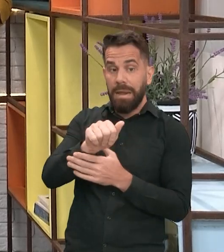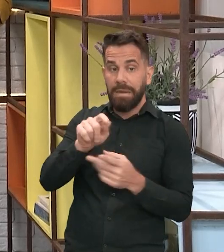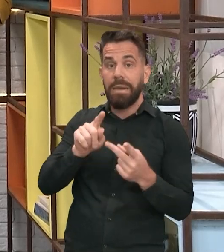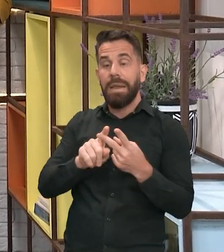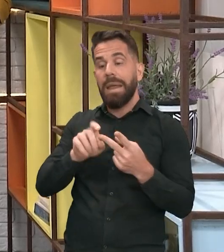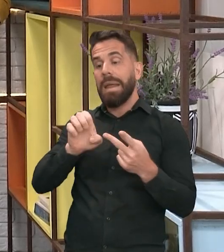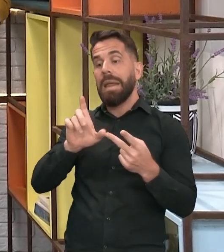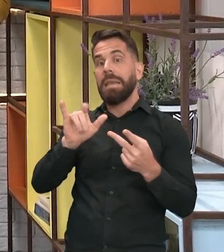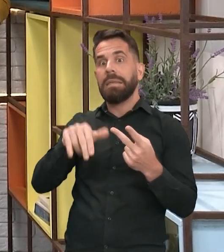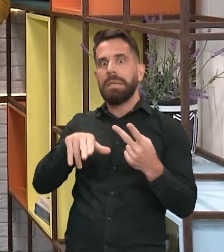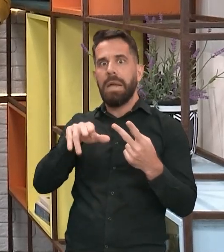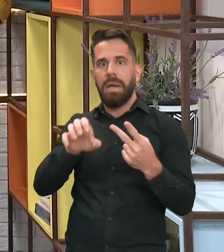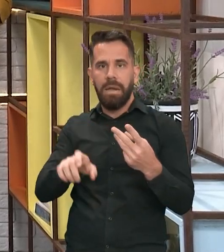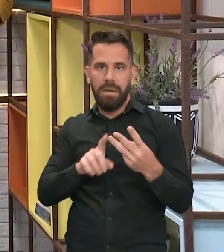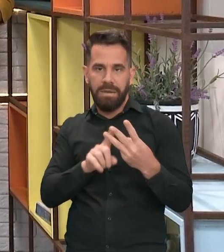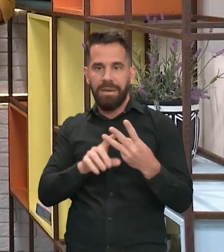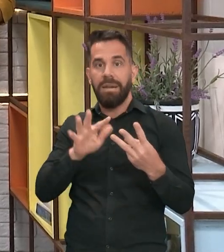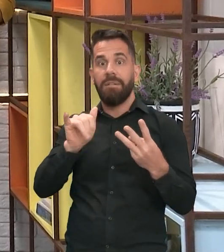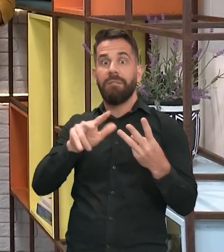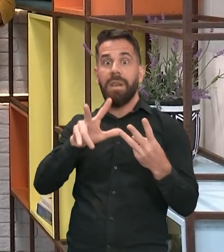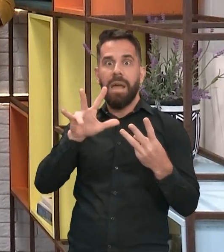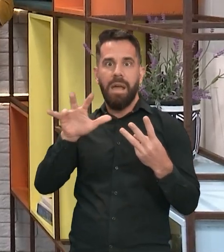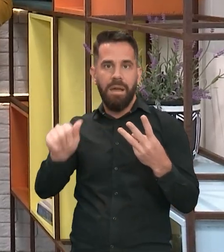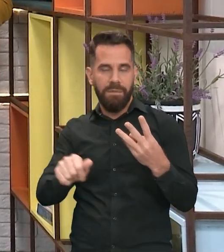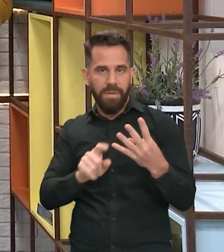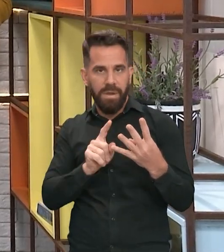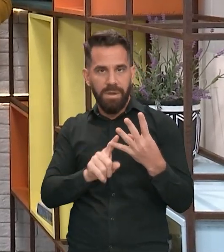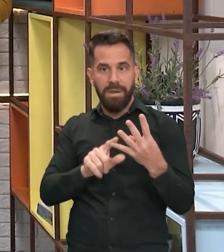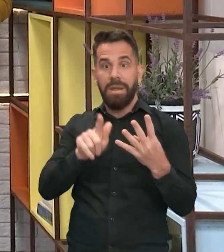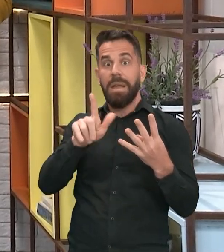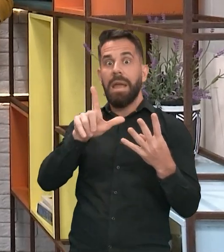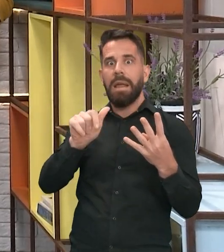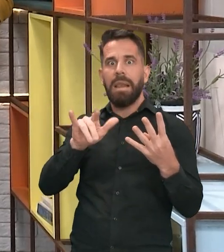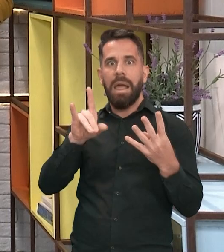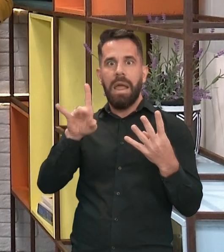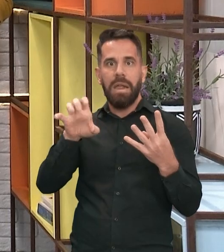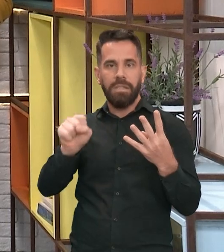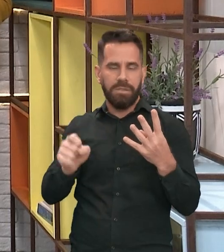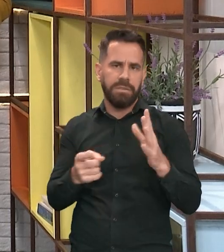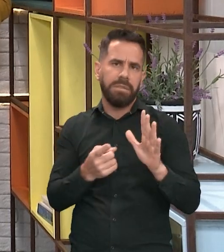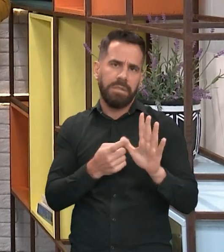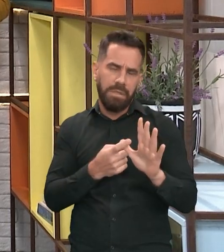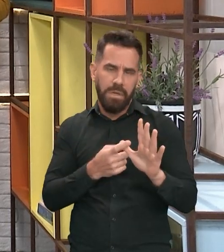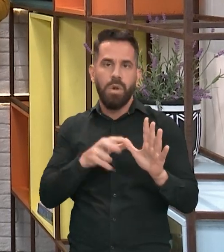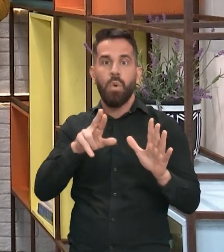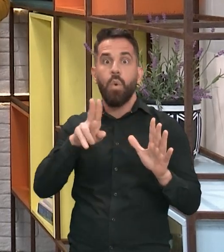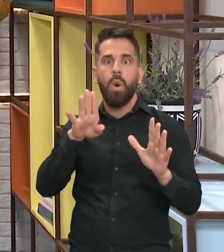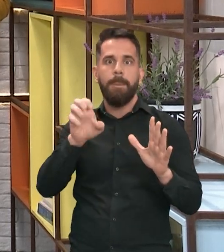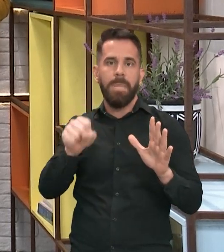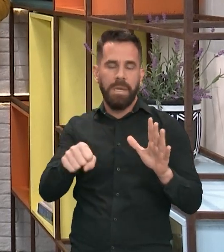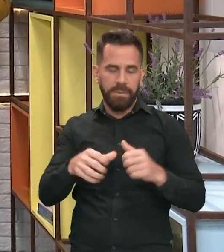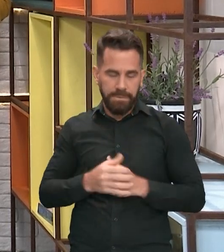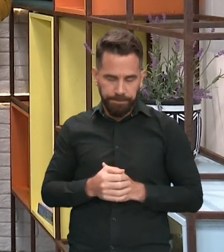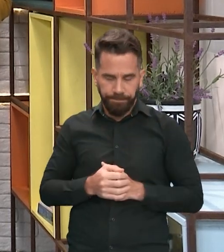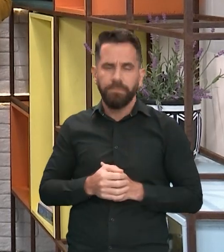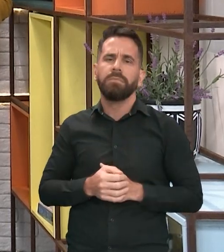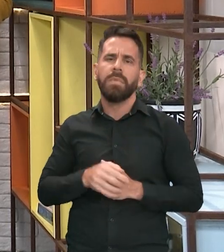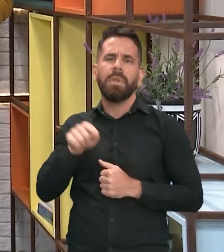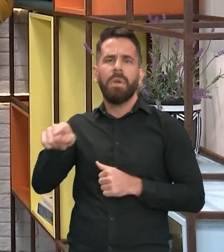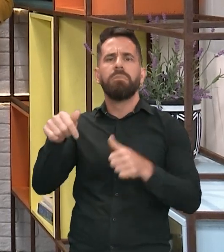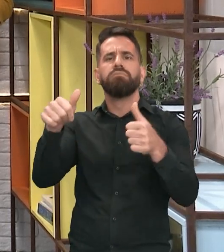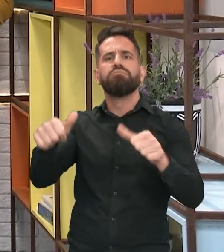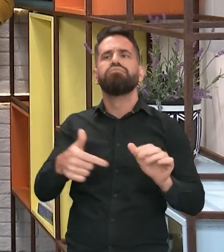Chaldi, Flávia Leme, Gladson Arcanjo, Odinaldo Costa e Rubens Piletti. A mostra segue em